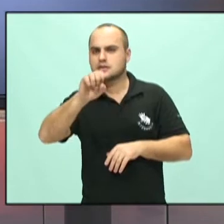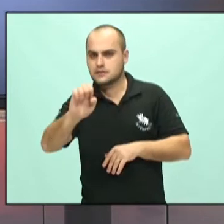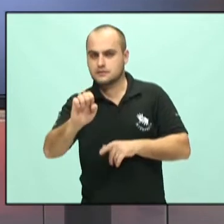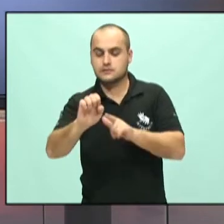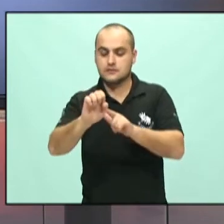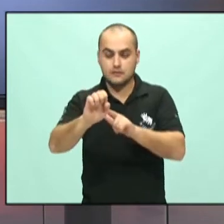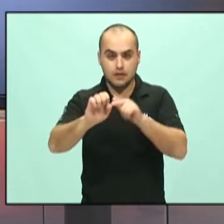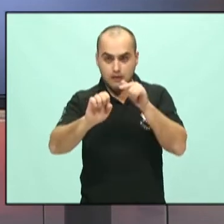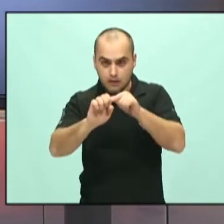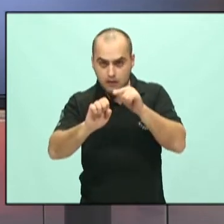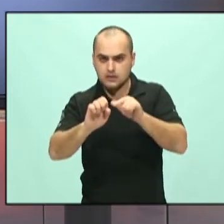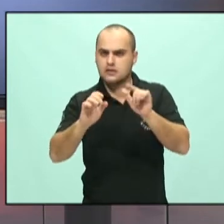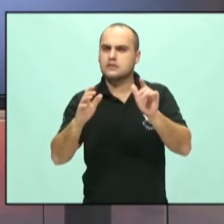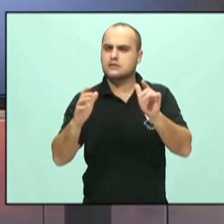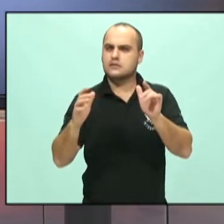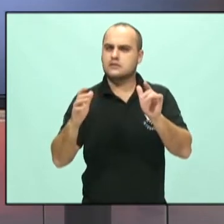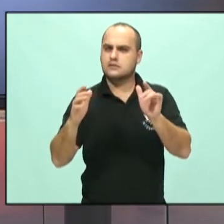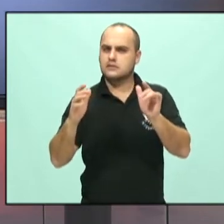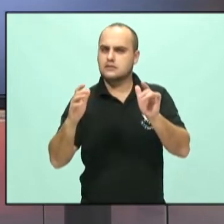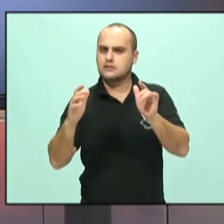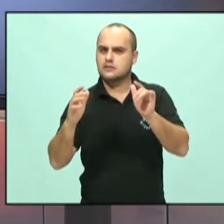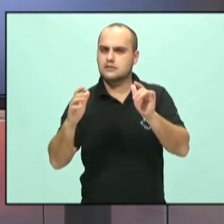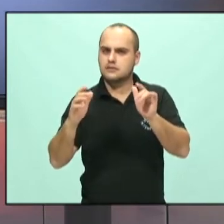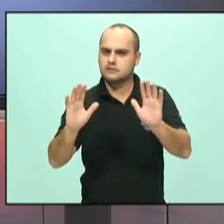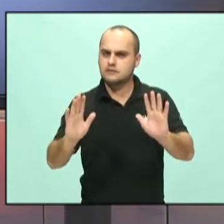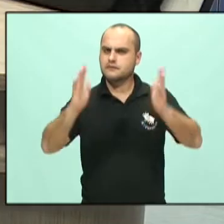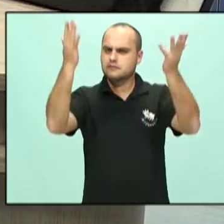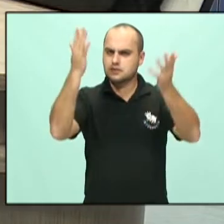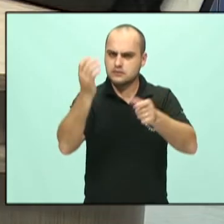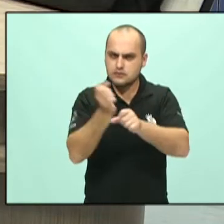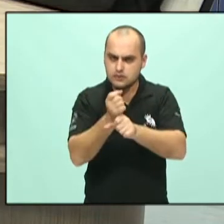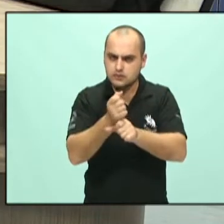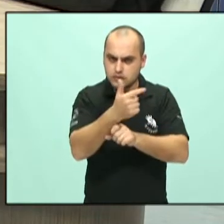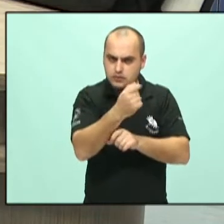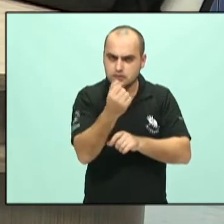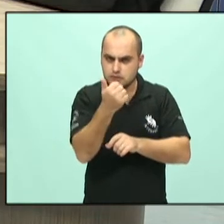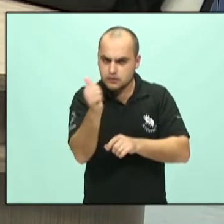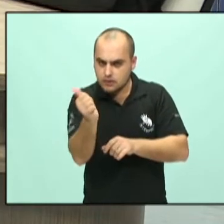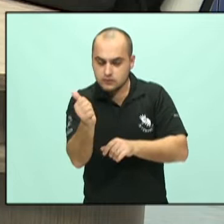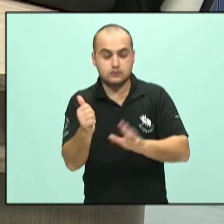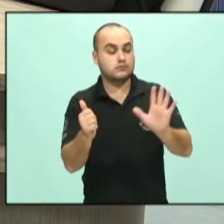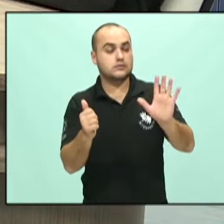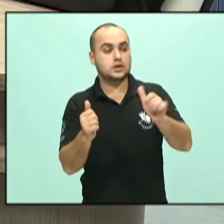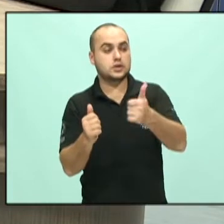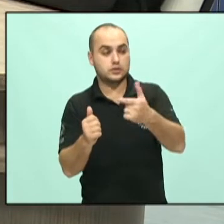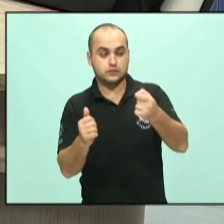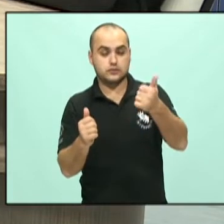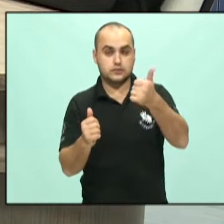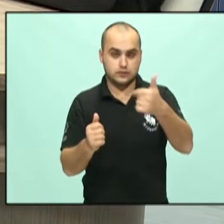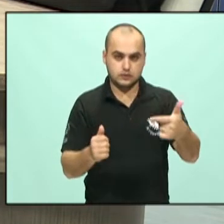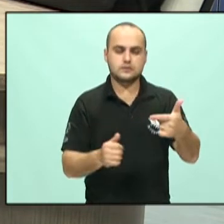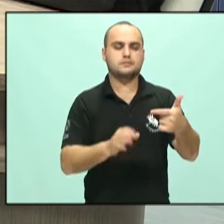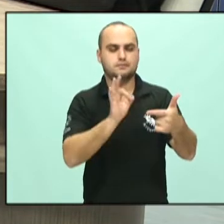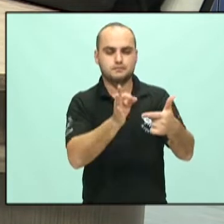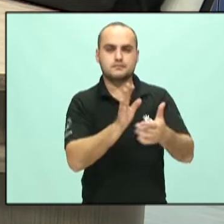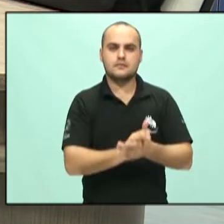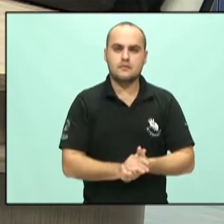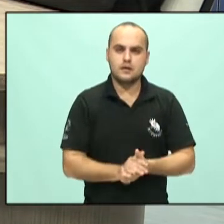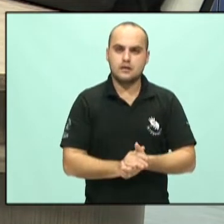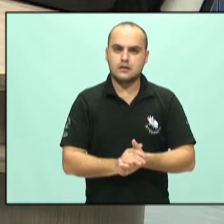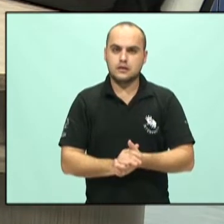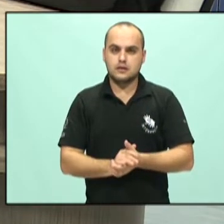ele surge, foi em 2011 a primeira edição? 2012. 2012 a primeira edição, como uma proposta dentro